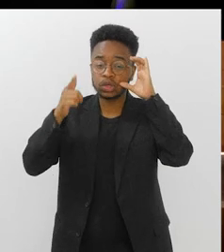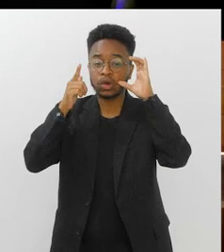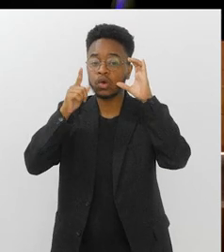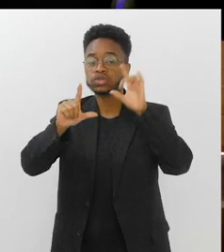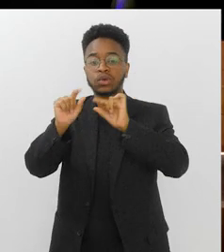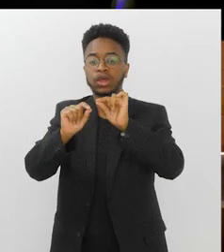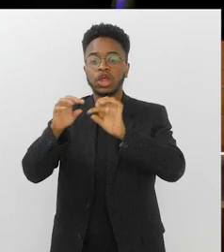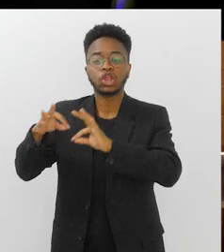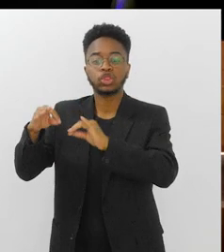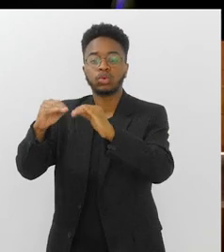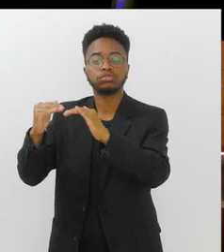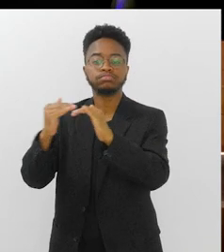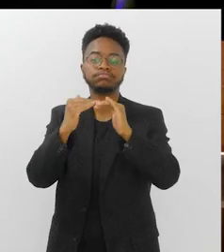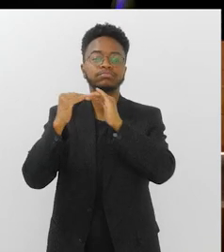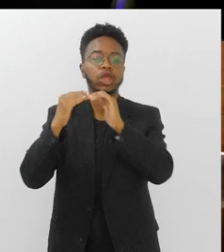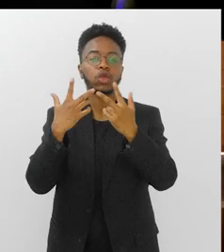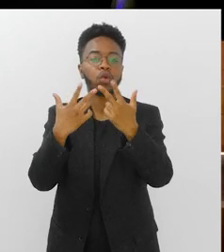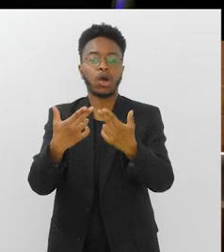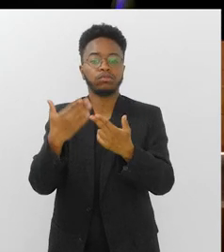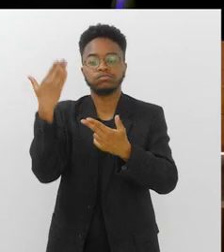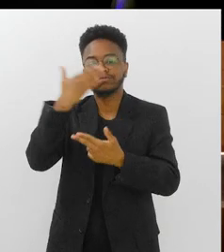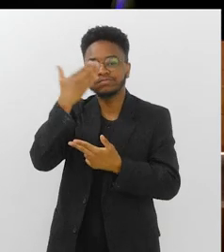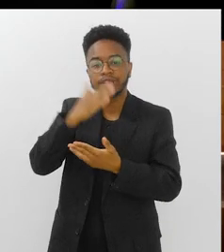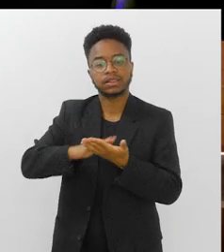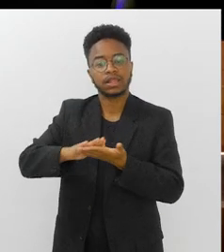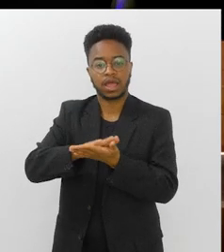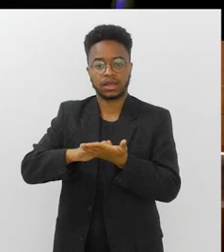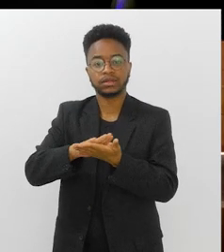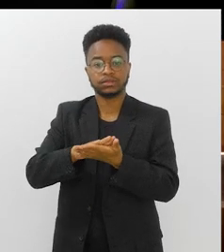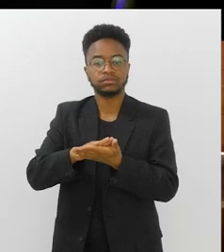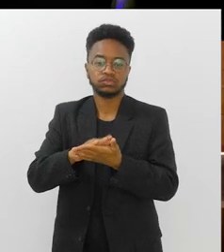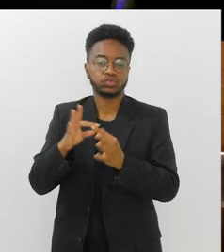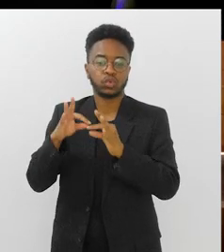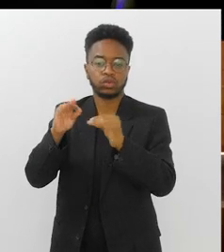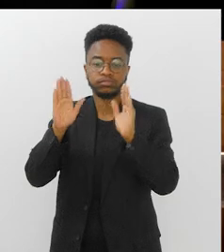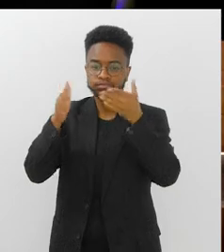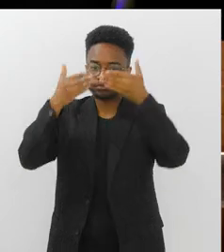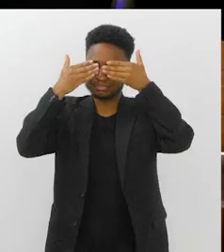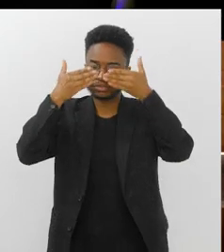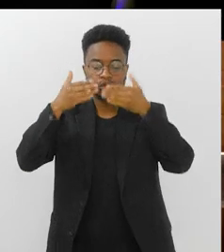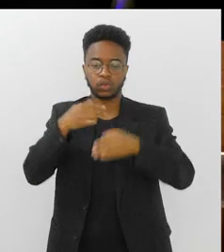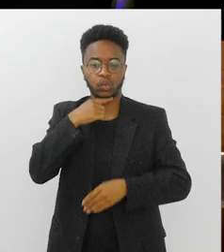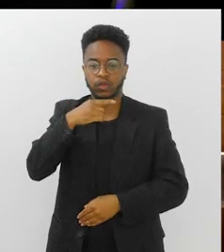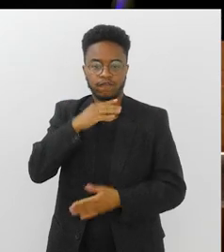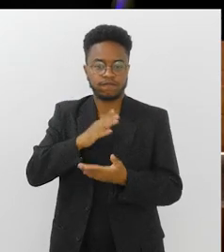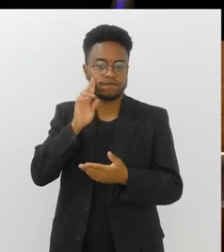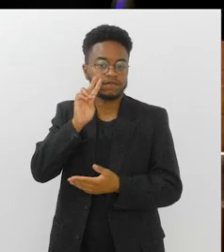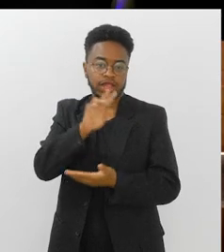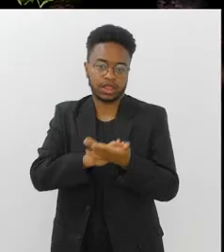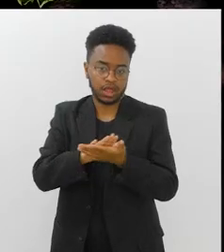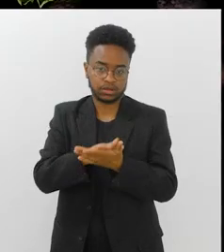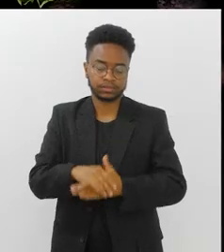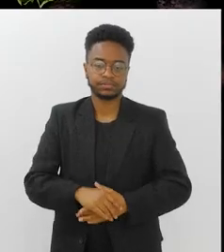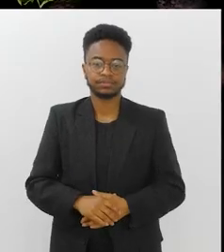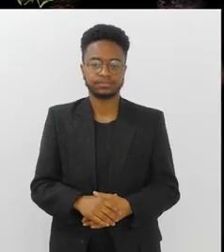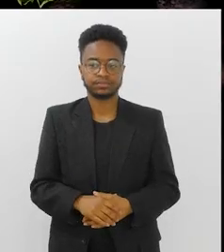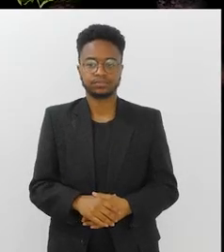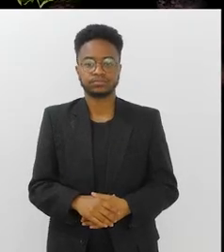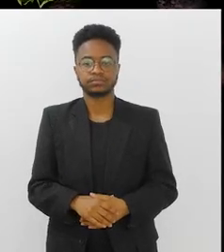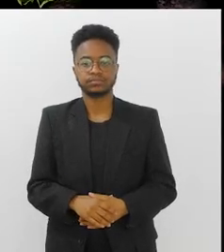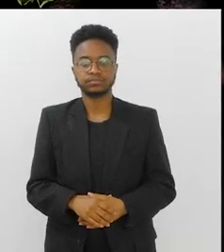nivelando todo mundo ali nos no né no no cegueira total né no no sem visão Total aham